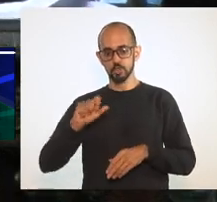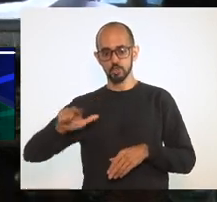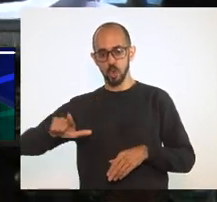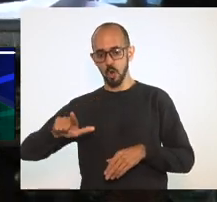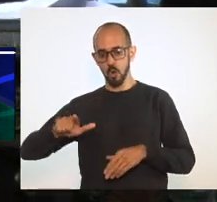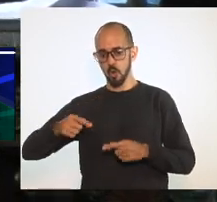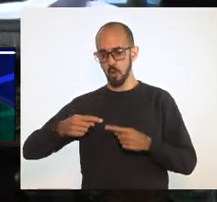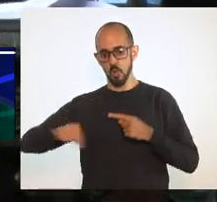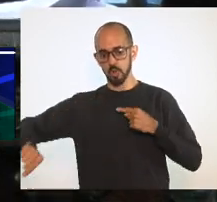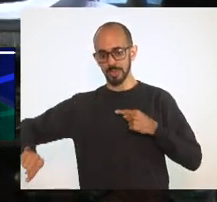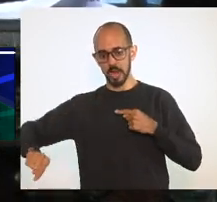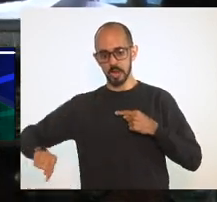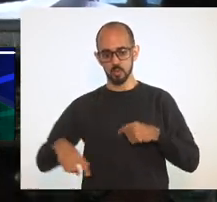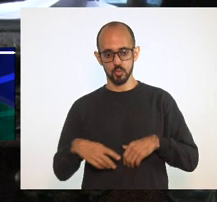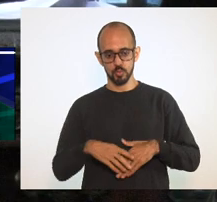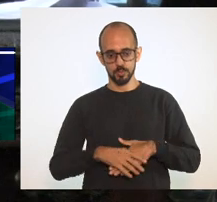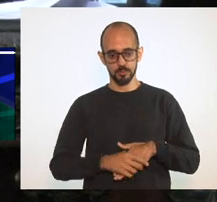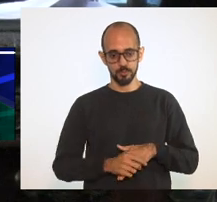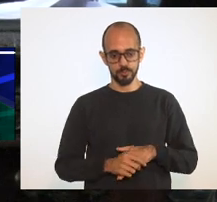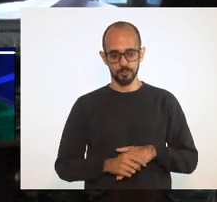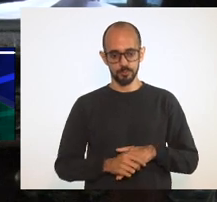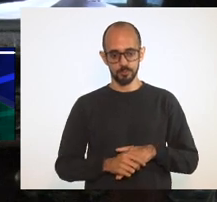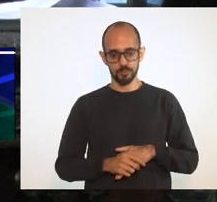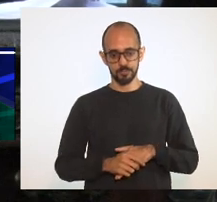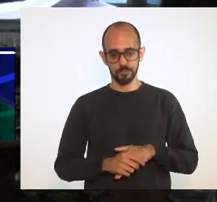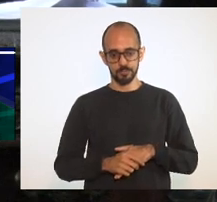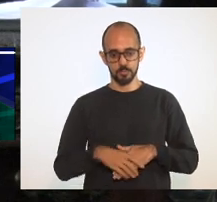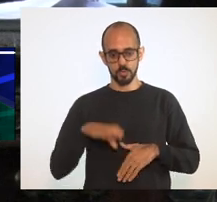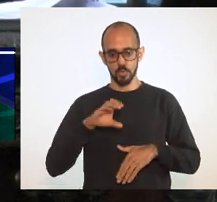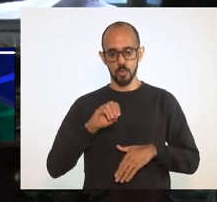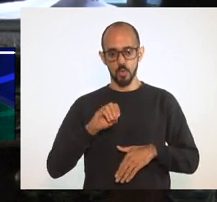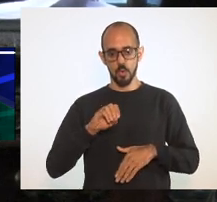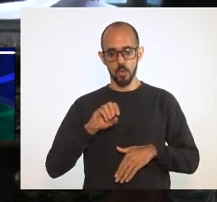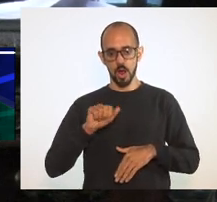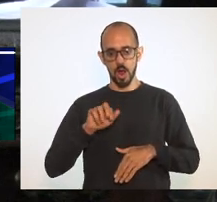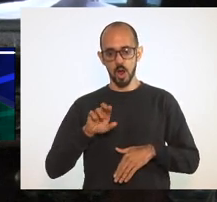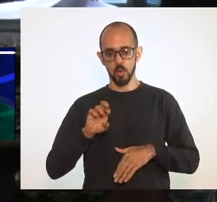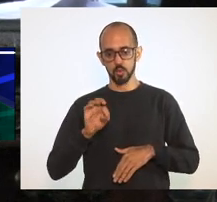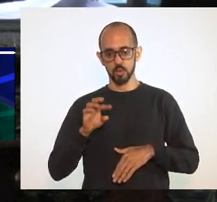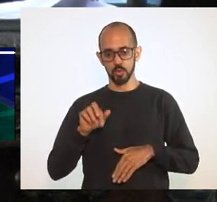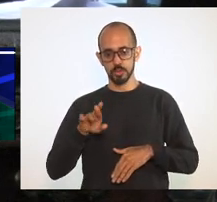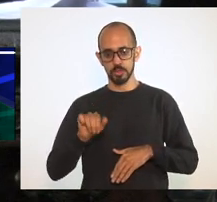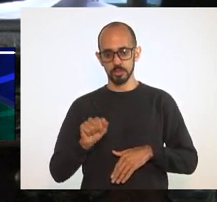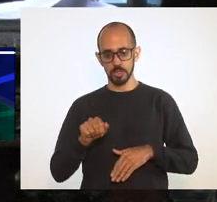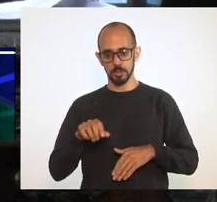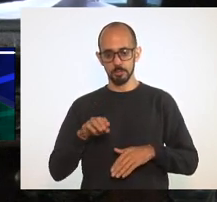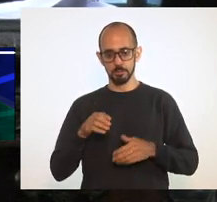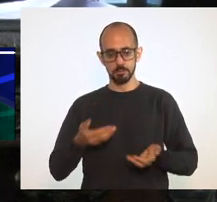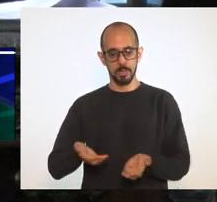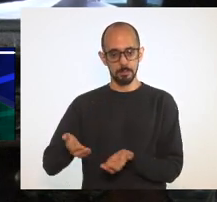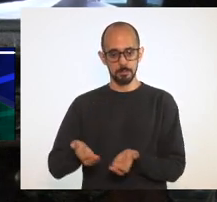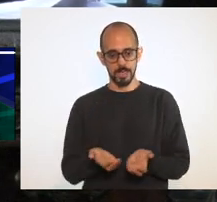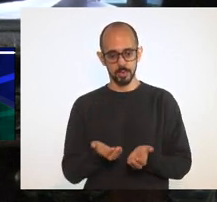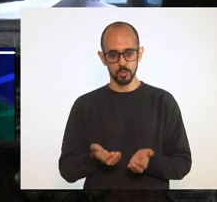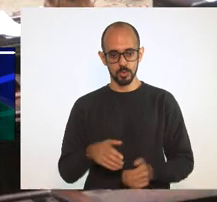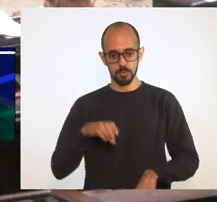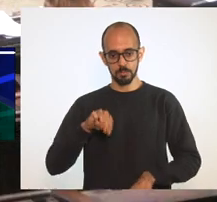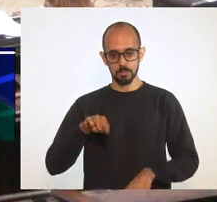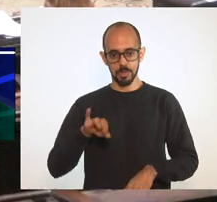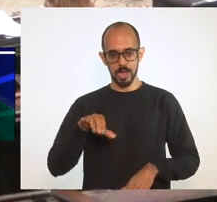Deputado, coautoria, deputado Bebeto, deputado Eurico, deputado Márcio Pacheco,